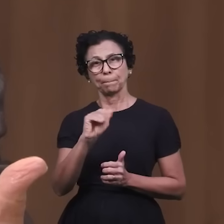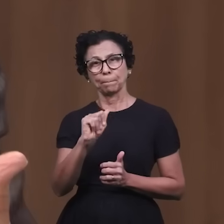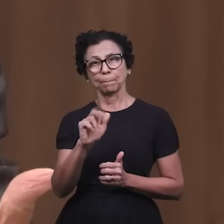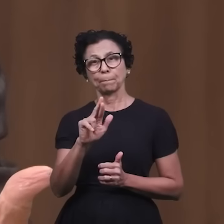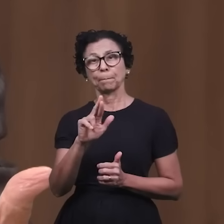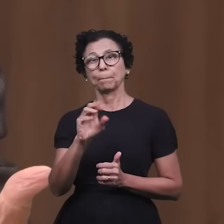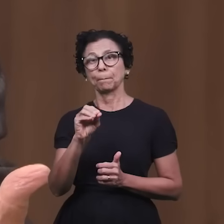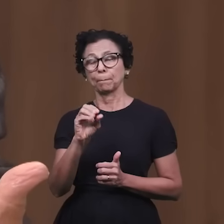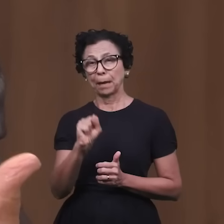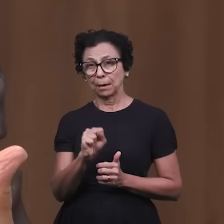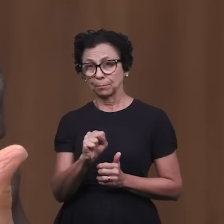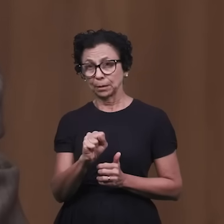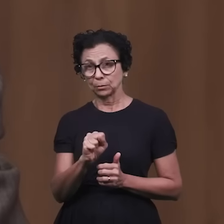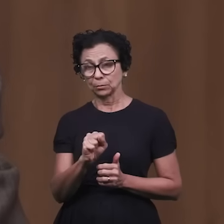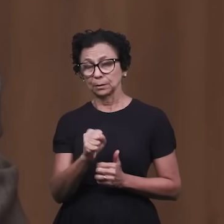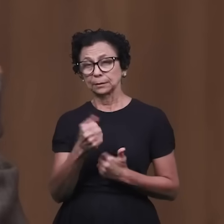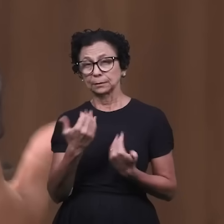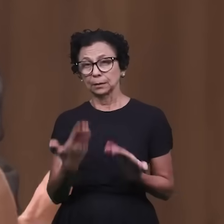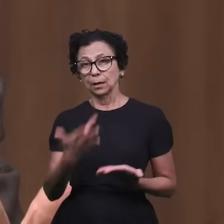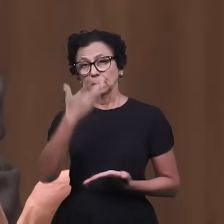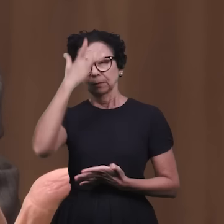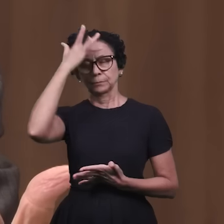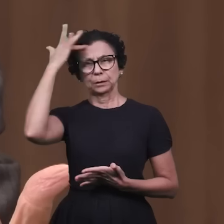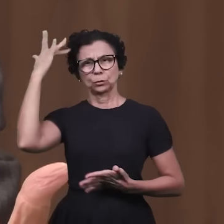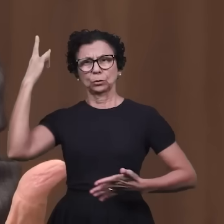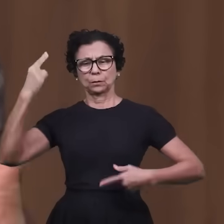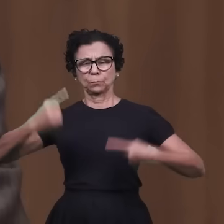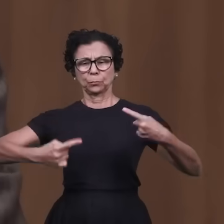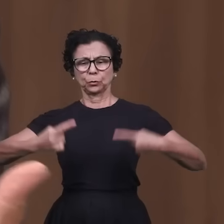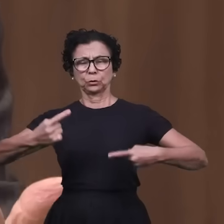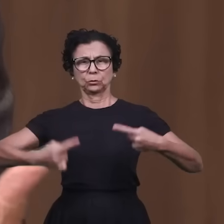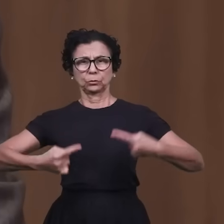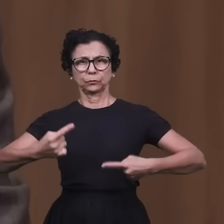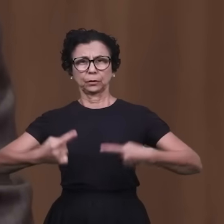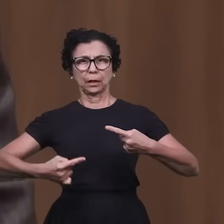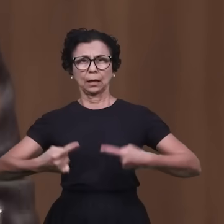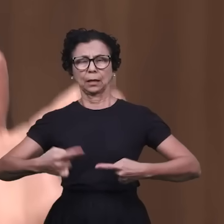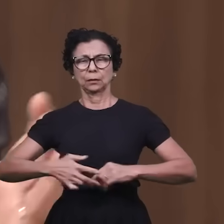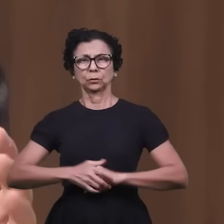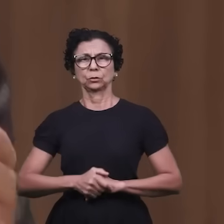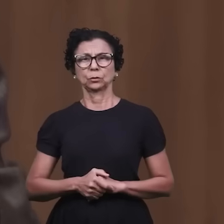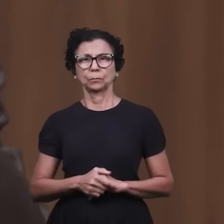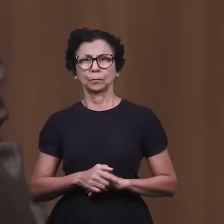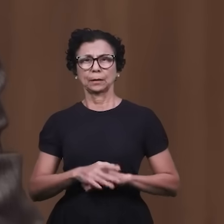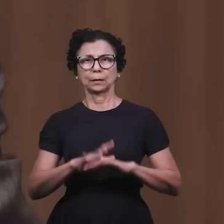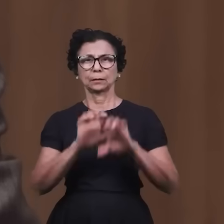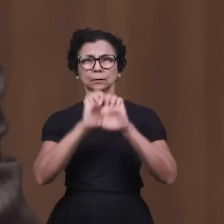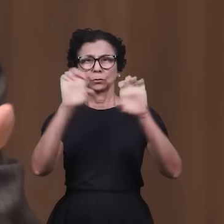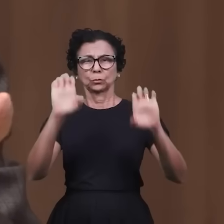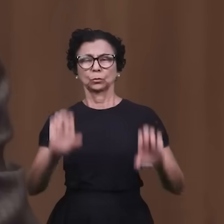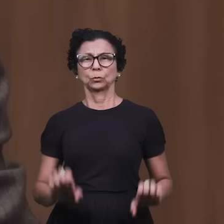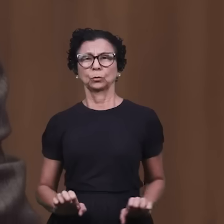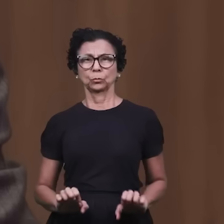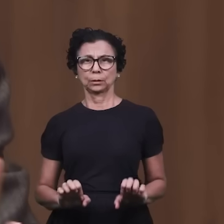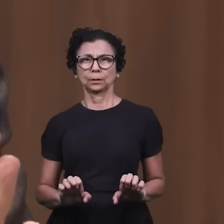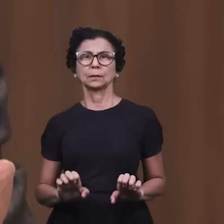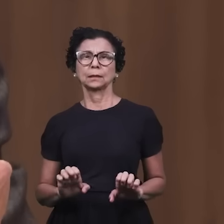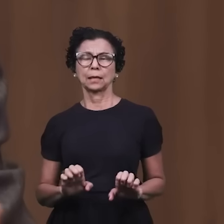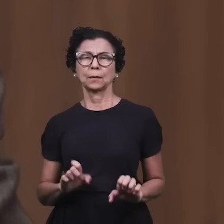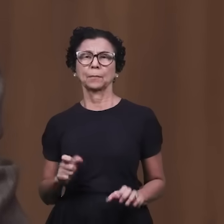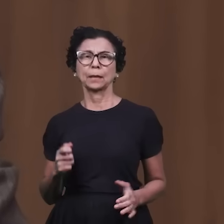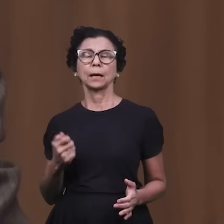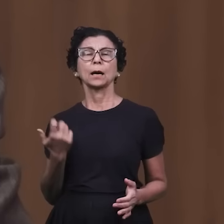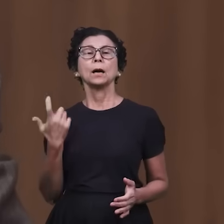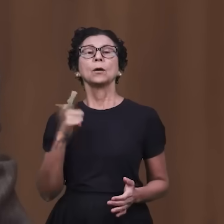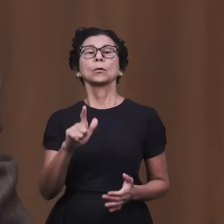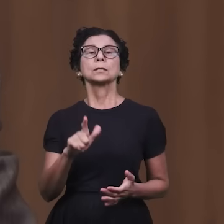estava politicamente e religiosamente com estrutura para manter esse governo era exatamente o cristianismo,